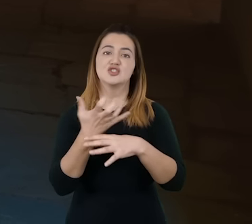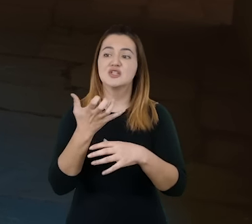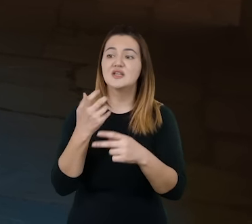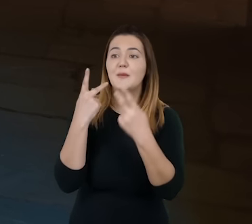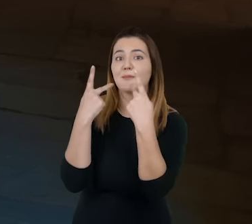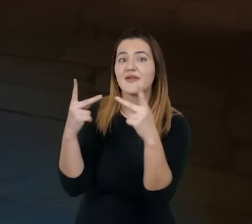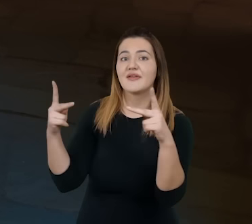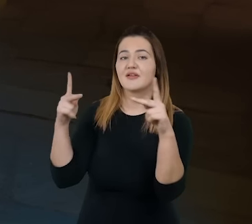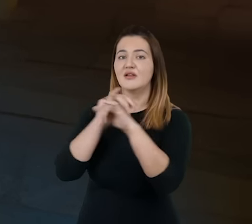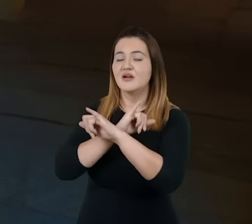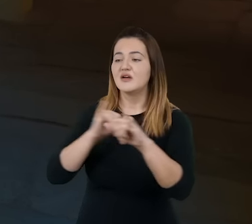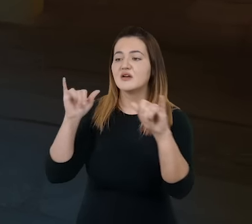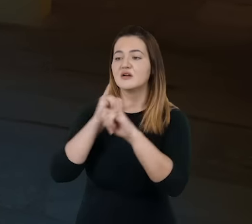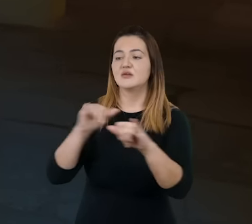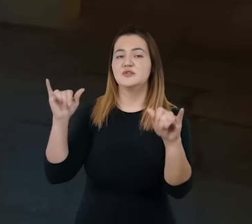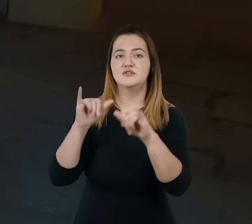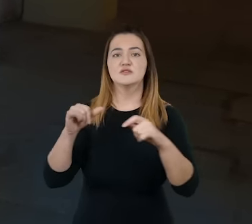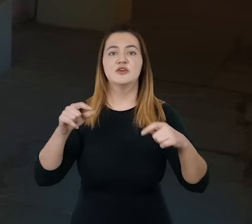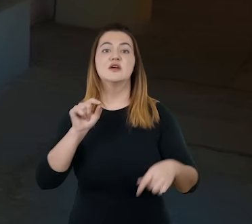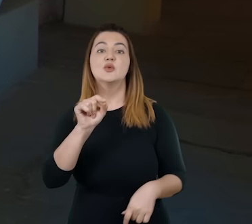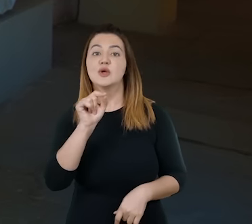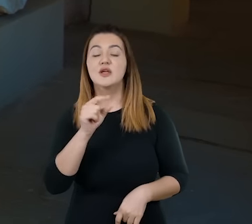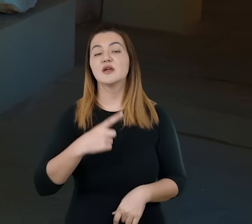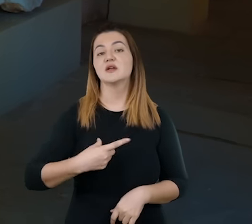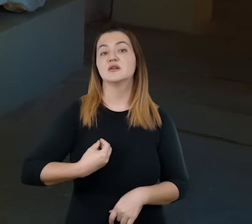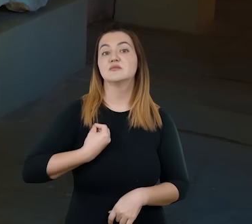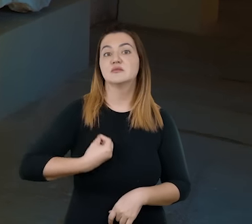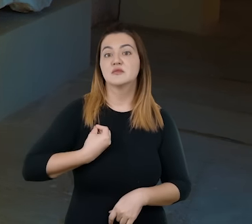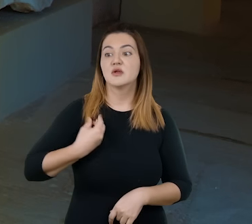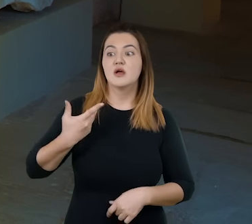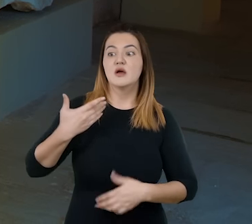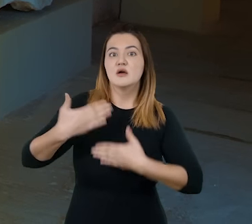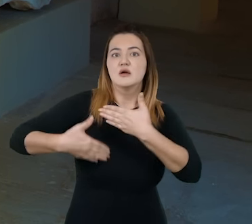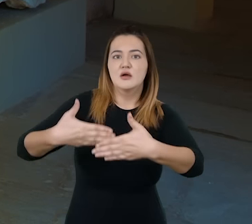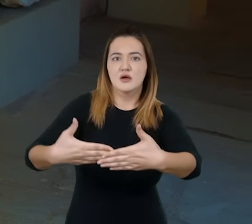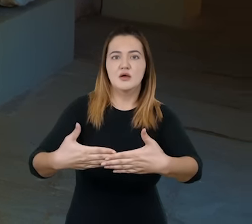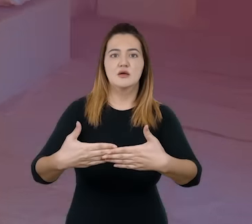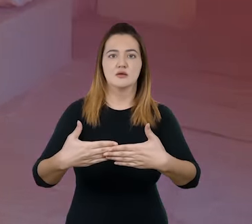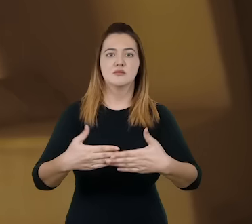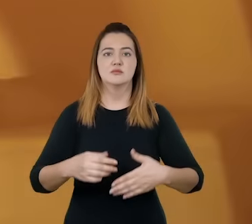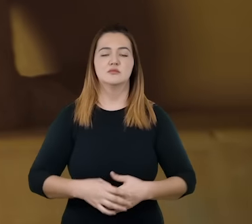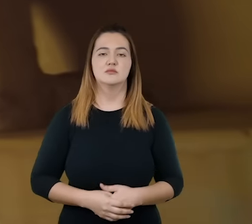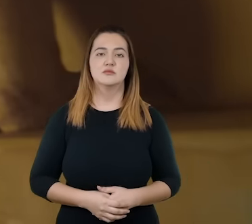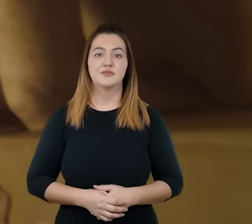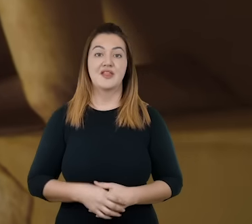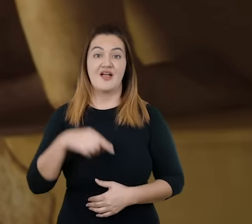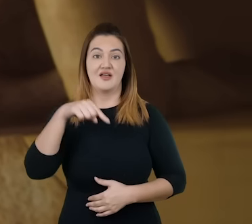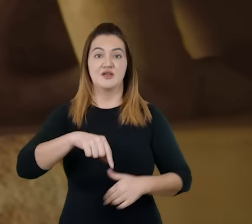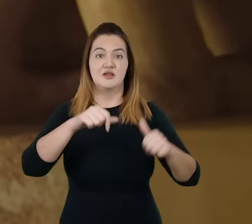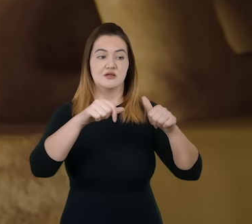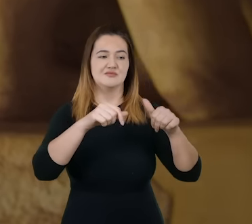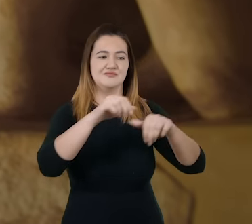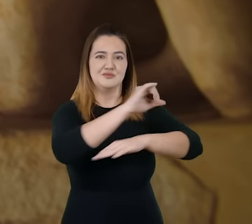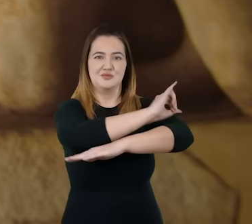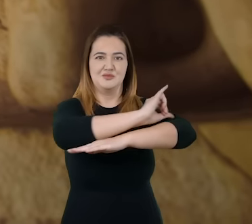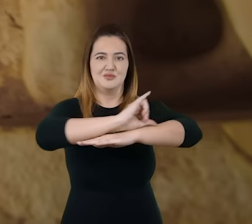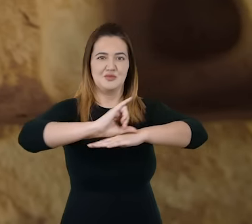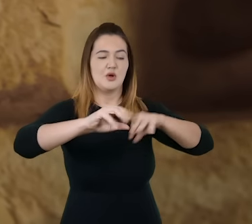Cristo, a cidade na qual ele viveu durante um tempo do seu ministério. Aqui nesse museu nós temos um pedaço